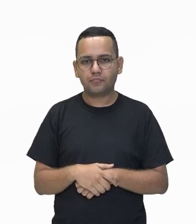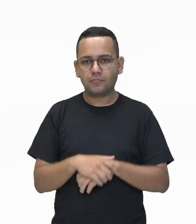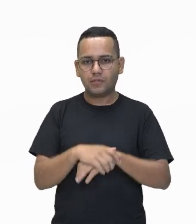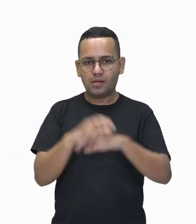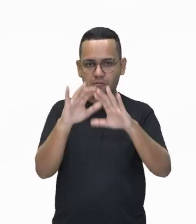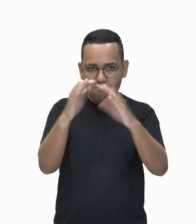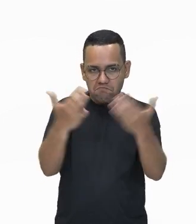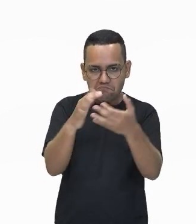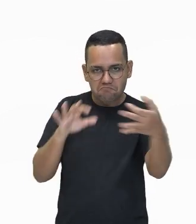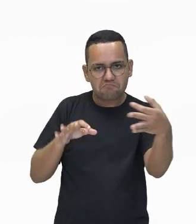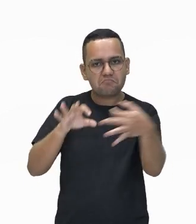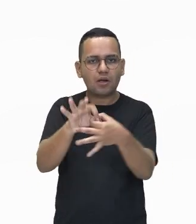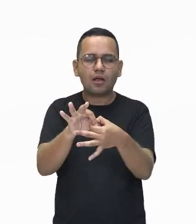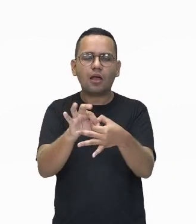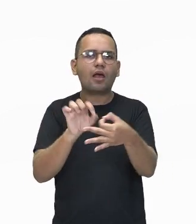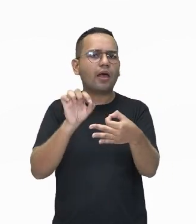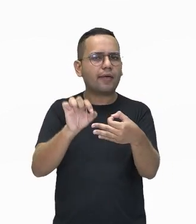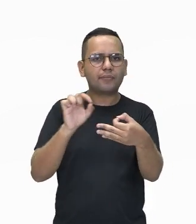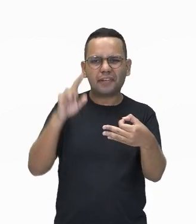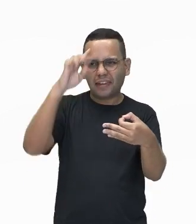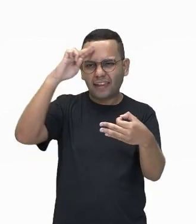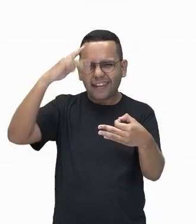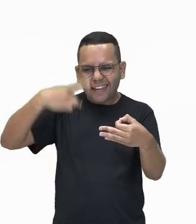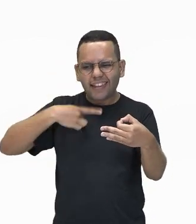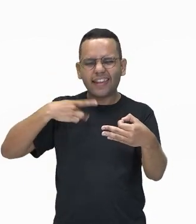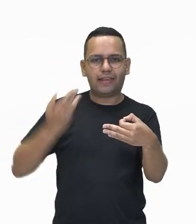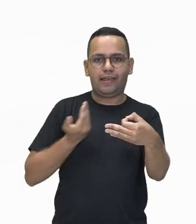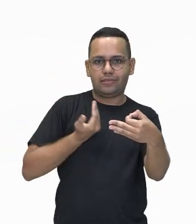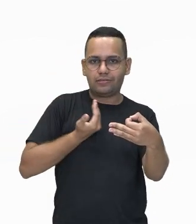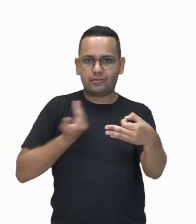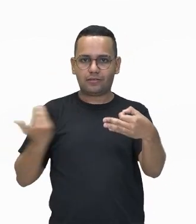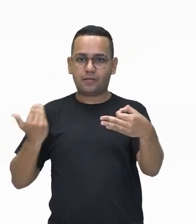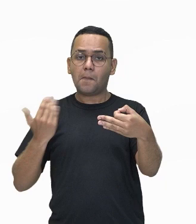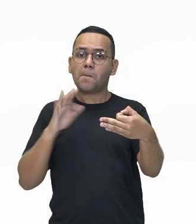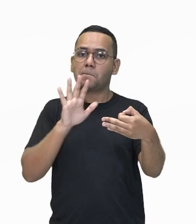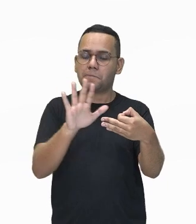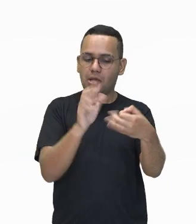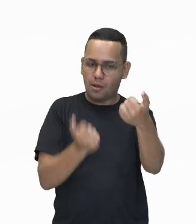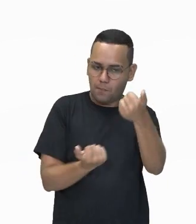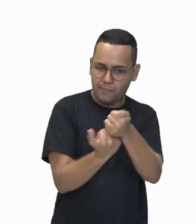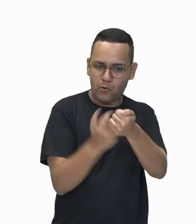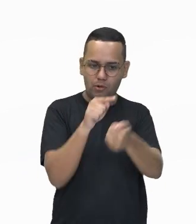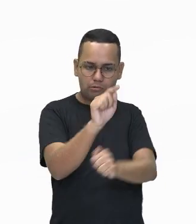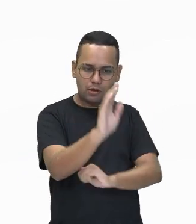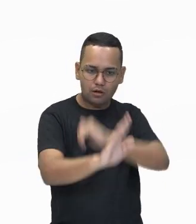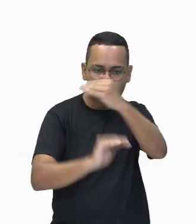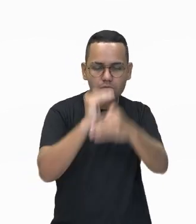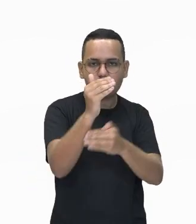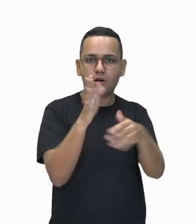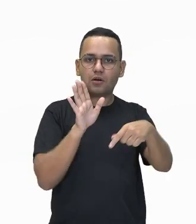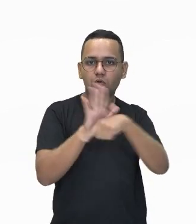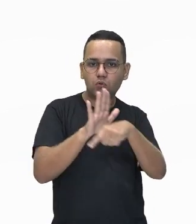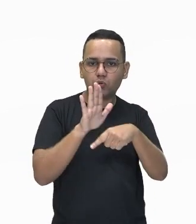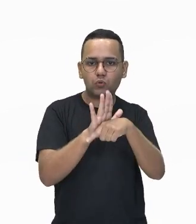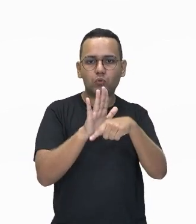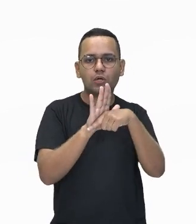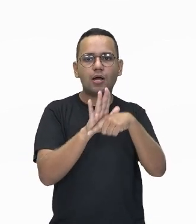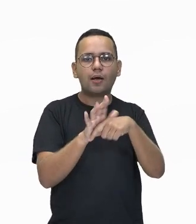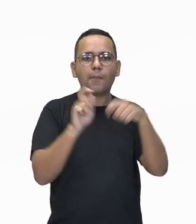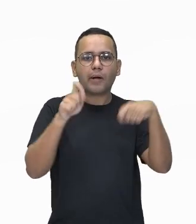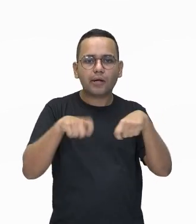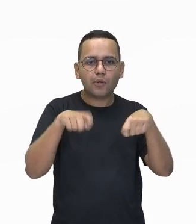nossa individualidade em nome de uma estrutura montada para satisfazer nossas